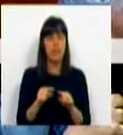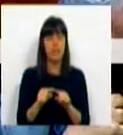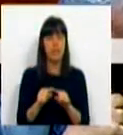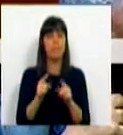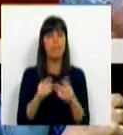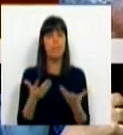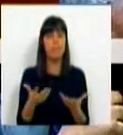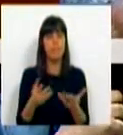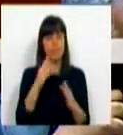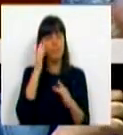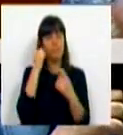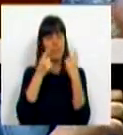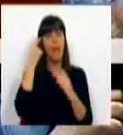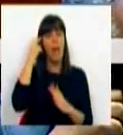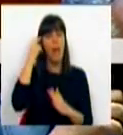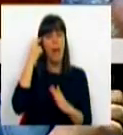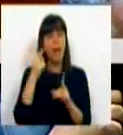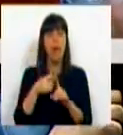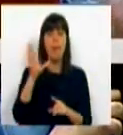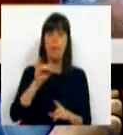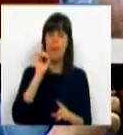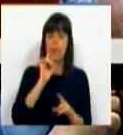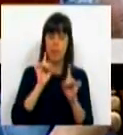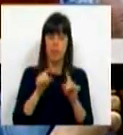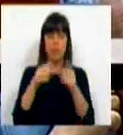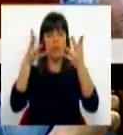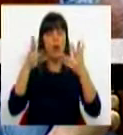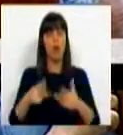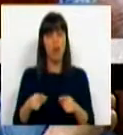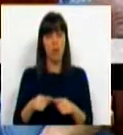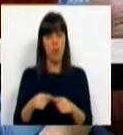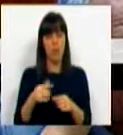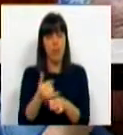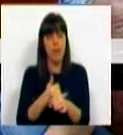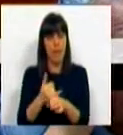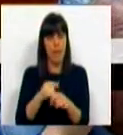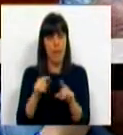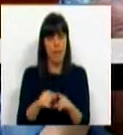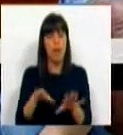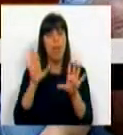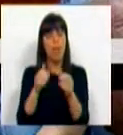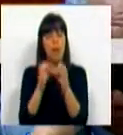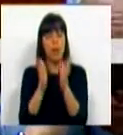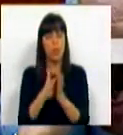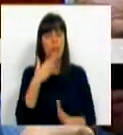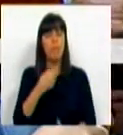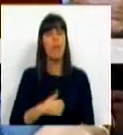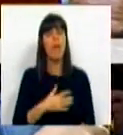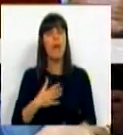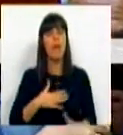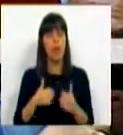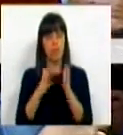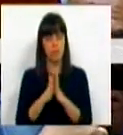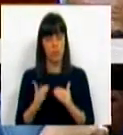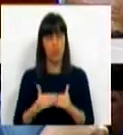estão a ser consideradas. O mais importante neste orçamento para as regiões autónomas, mas também para todas as entidades e todos